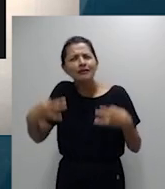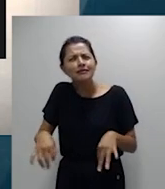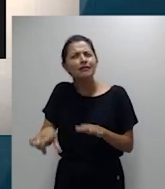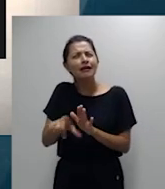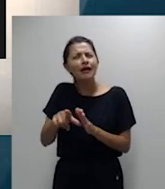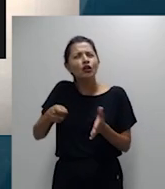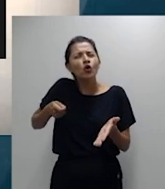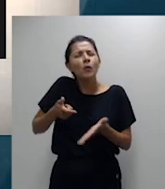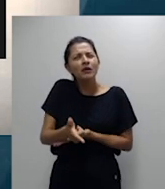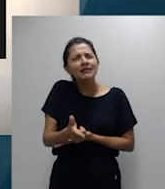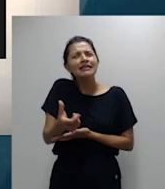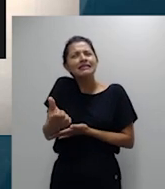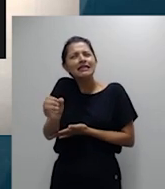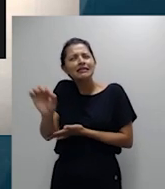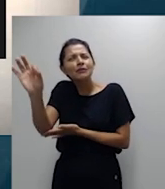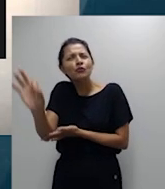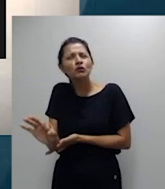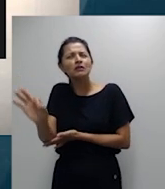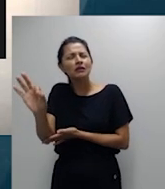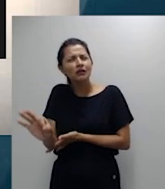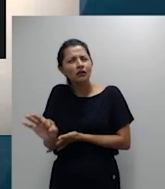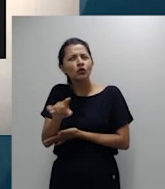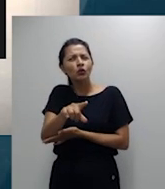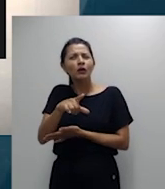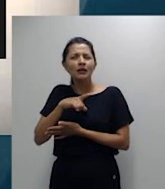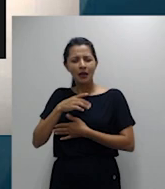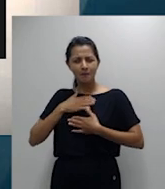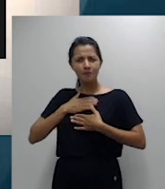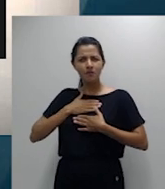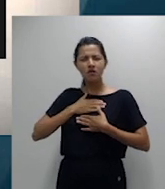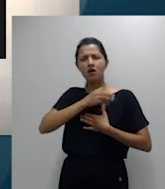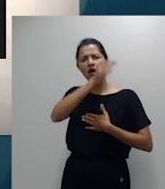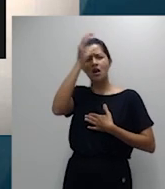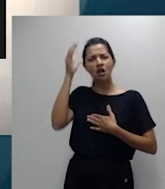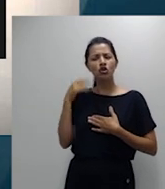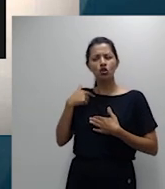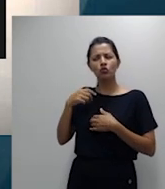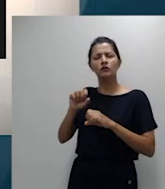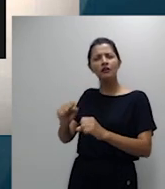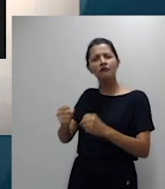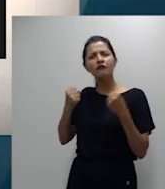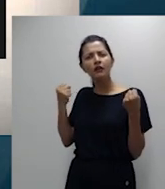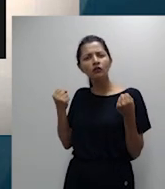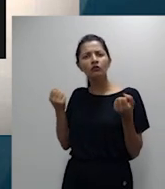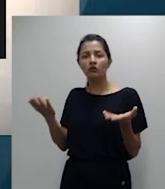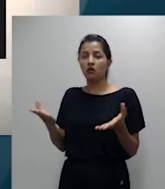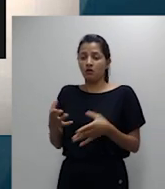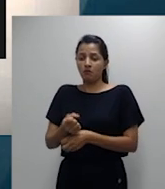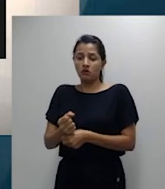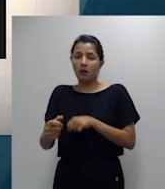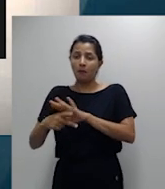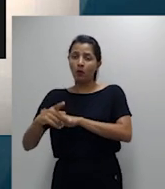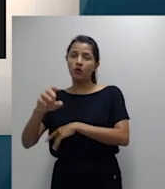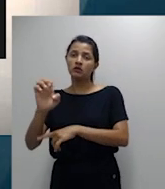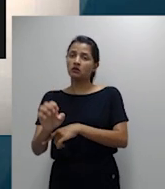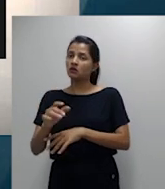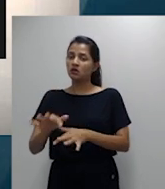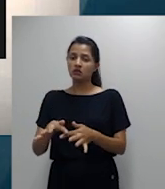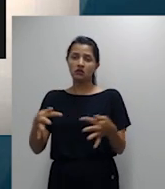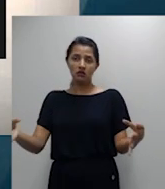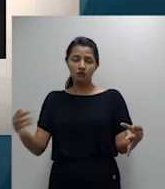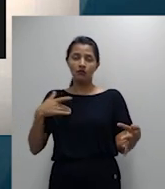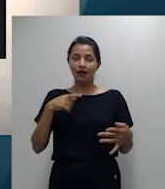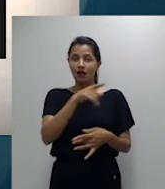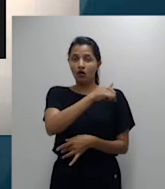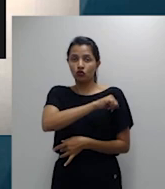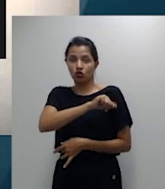sobre o faturamento da minha cliente a matemática do estado é simples Eu explico ali pô tá